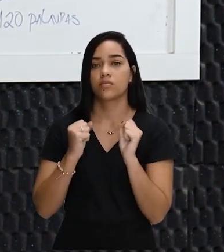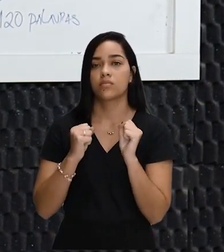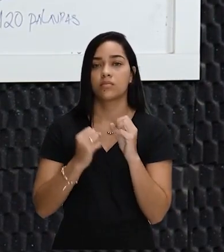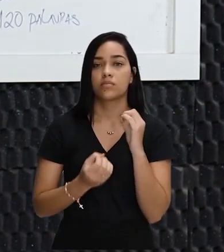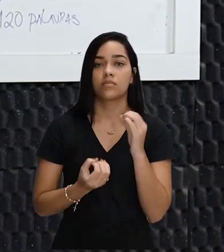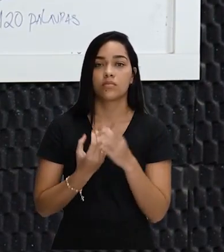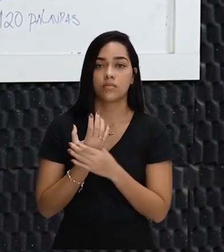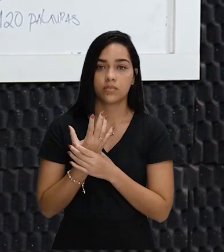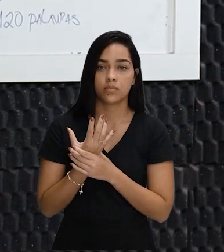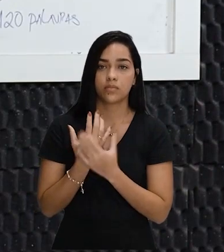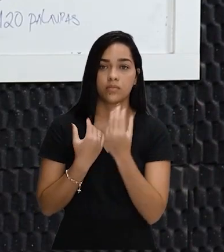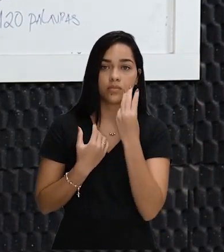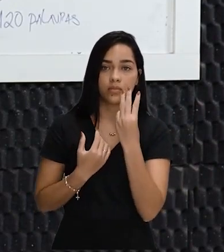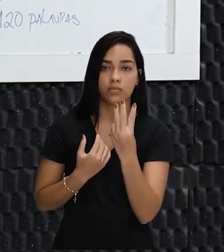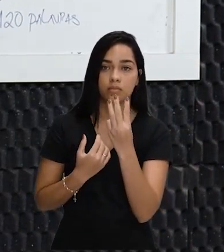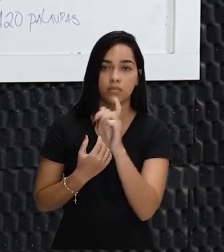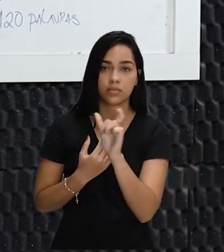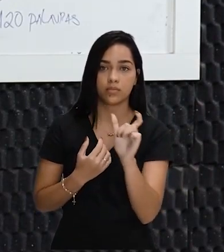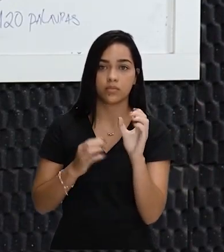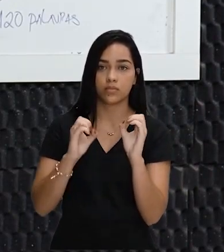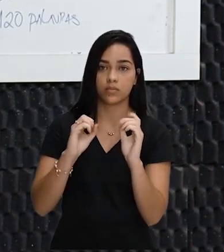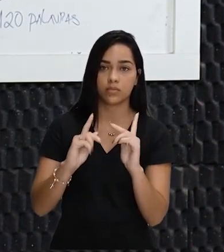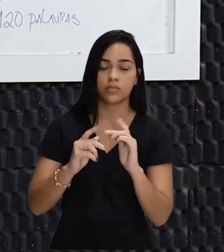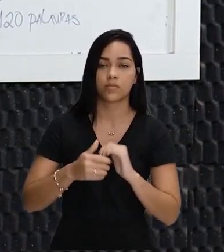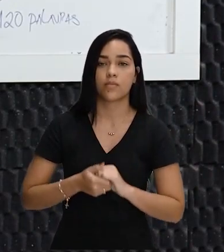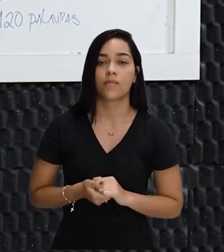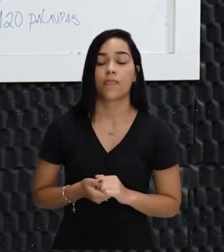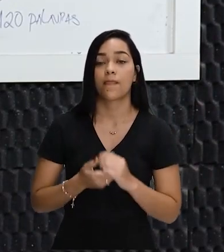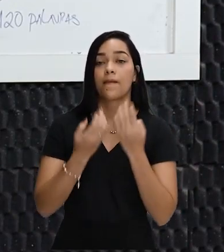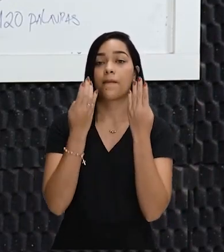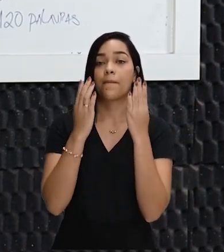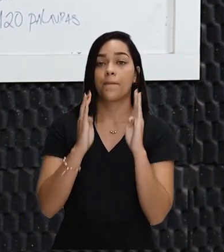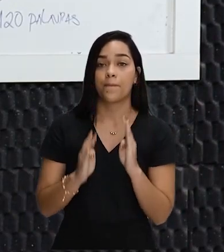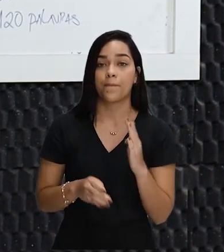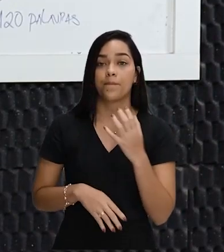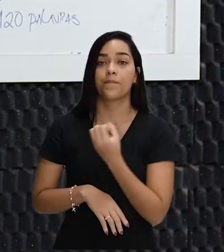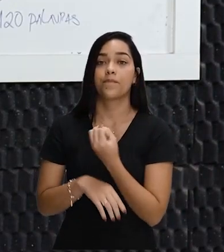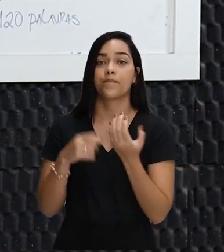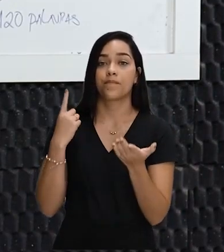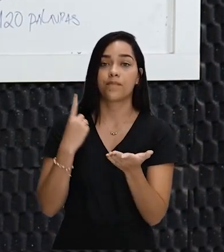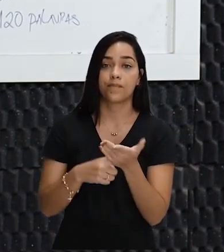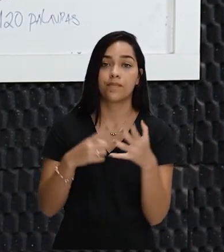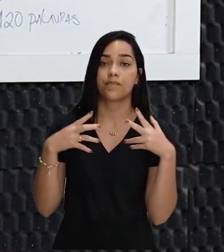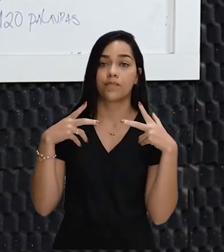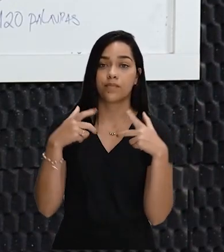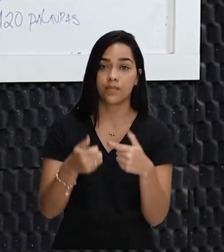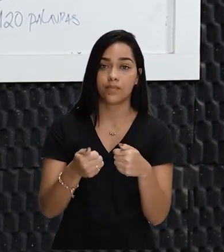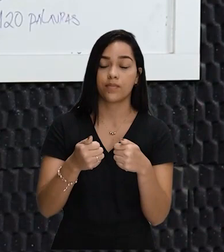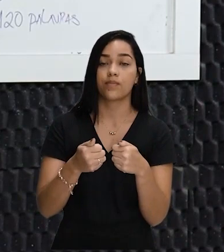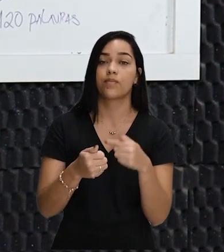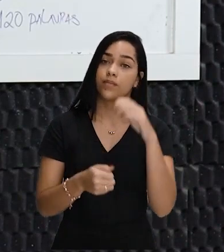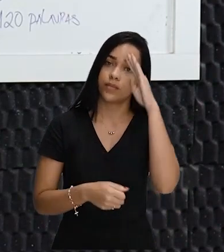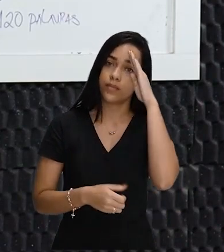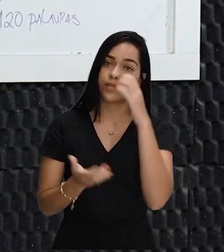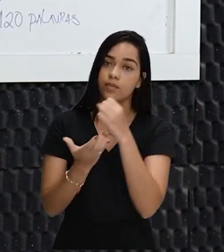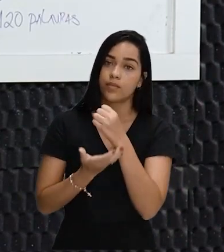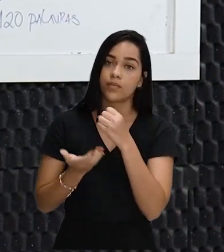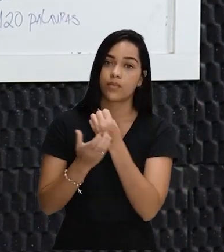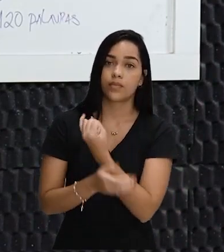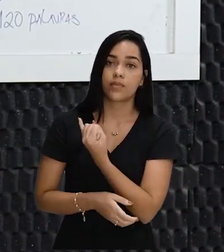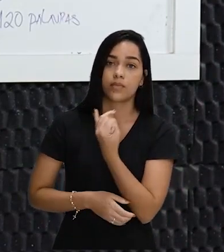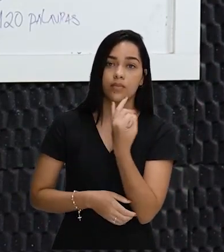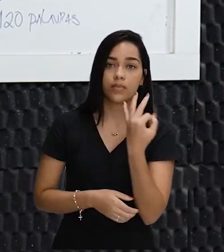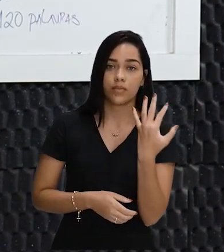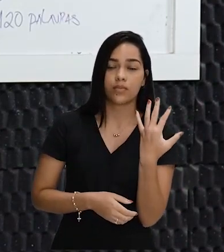formar com essas três letras galera análise combinatória toda ela é baseado no princípio fundamental